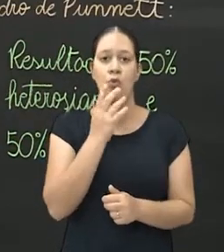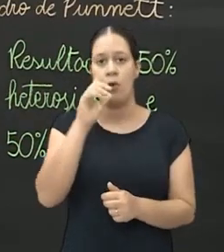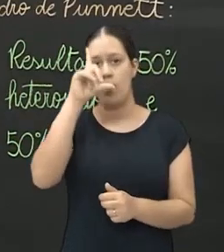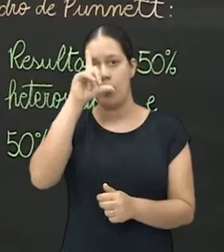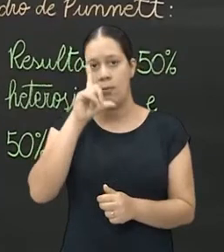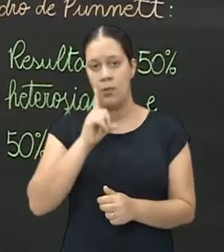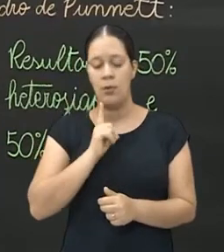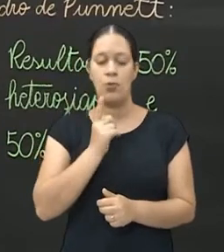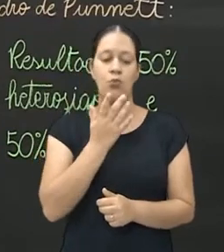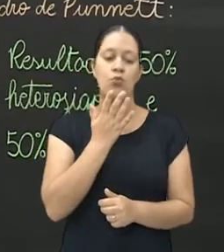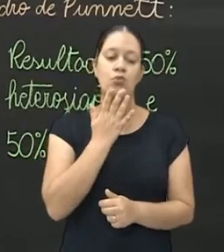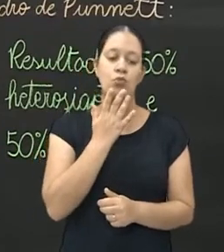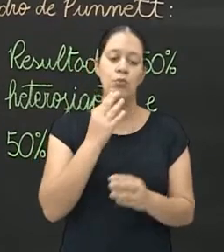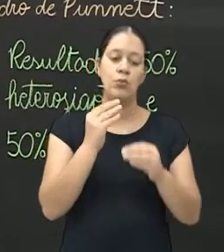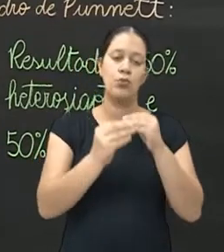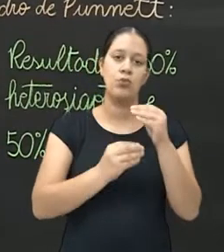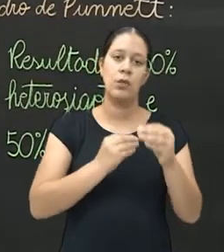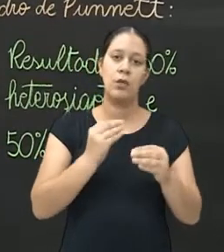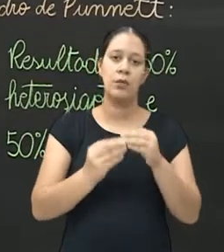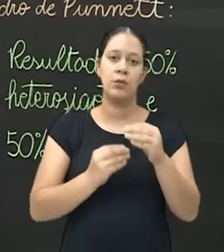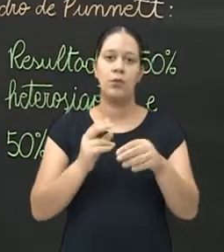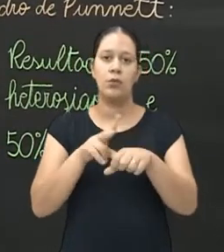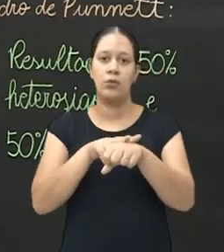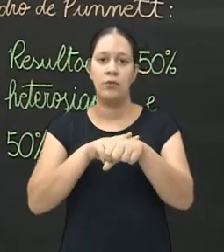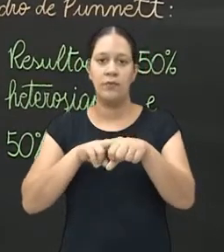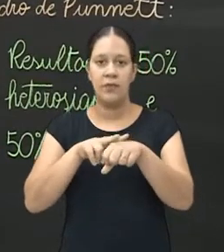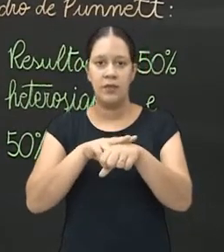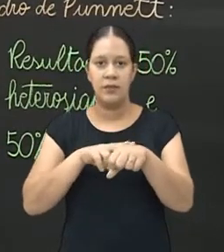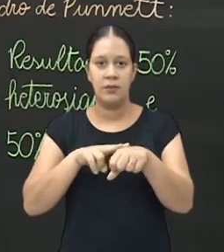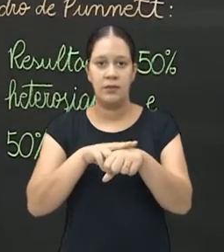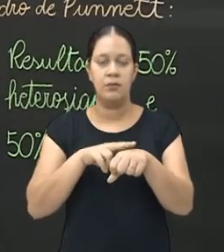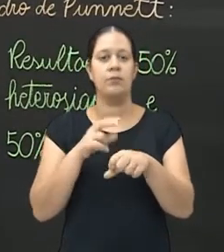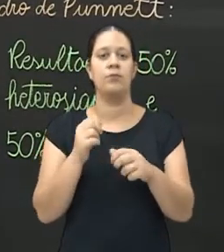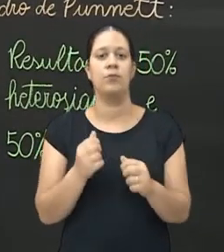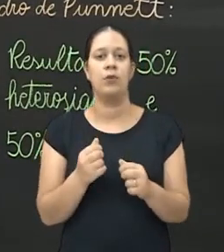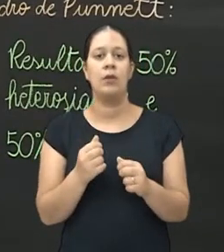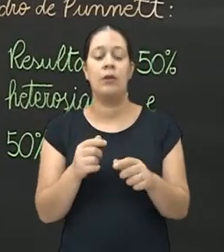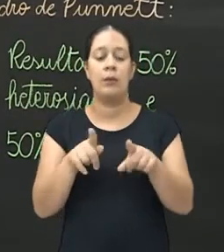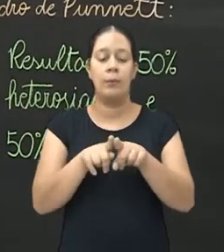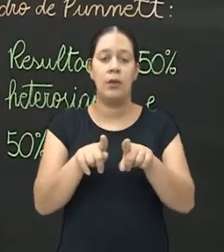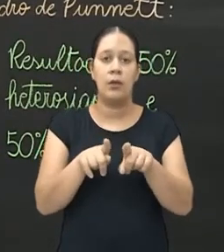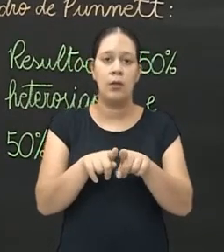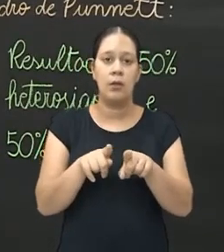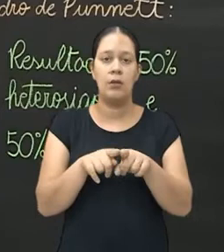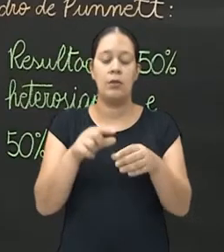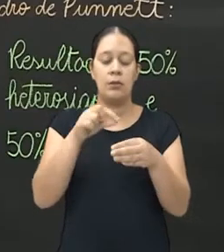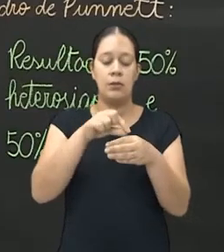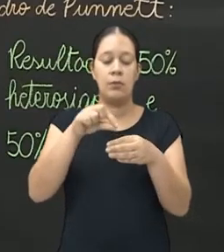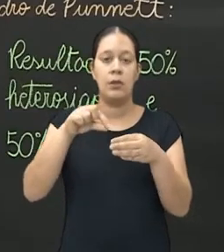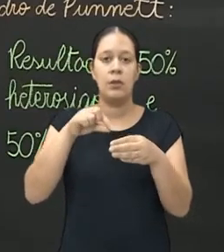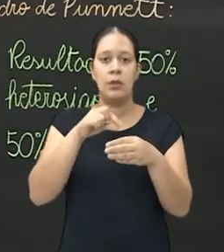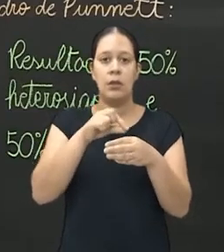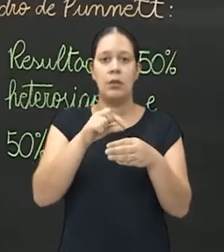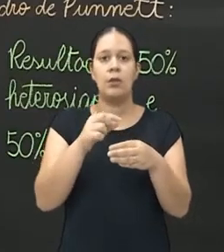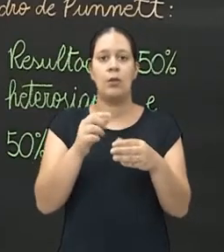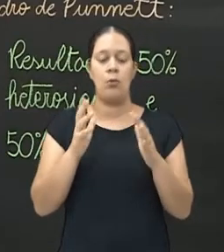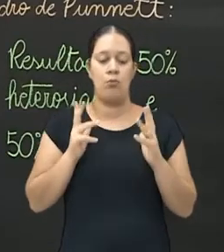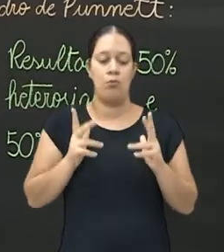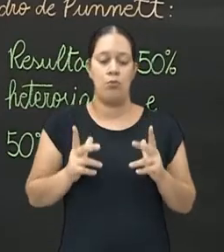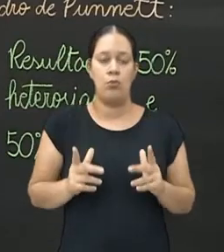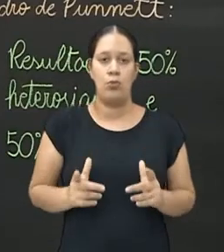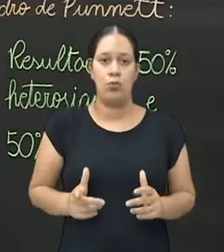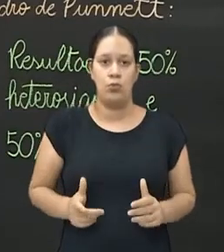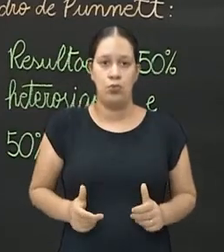ervilhas verdes, fazendo testes. Ele cruzou ervilhas que eles chamavam pura. Como é ser pura? Ele foi cruzando essa